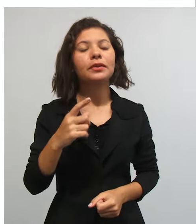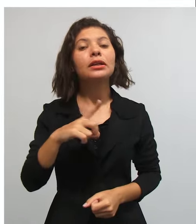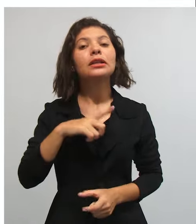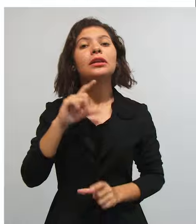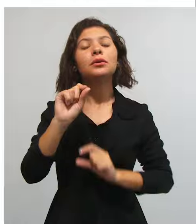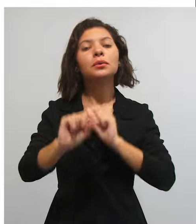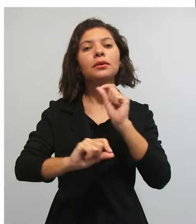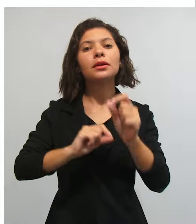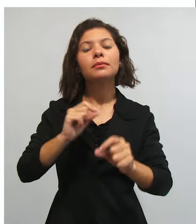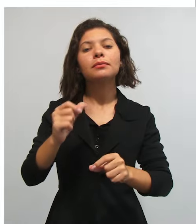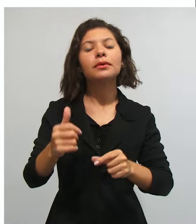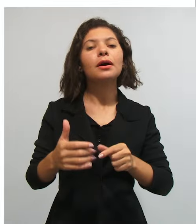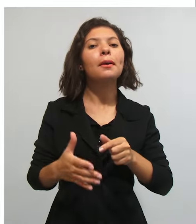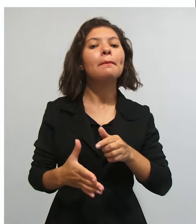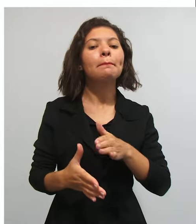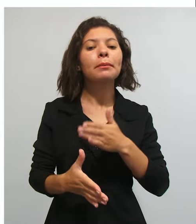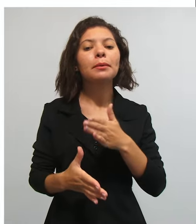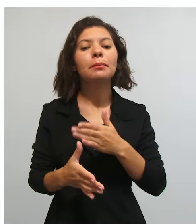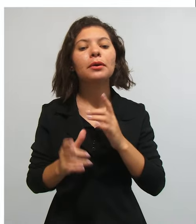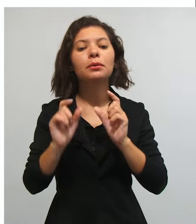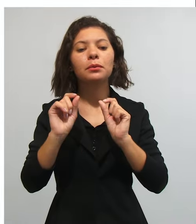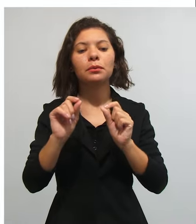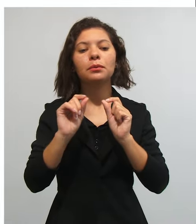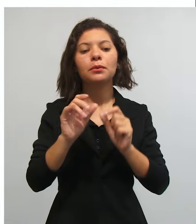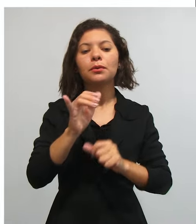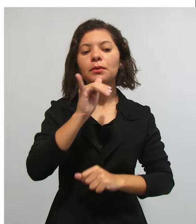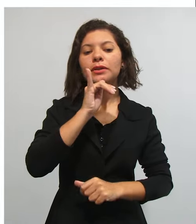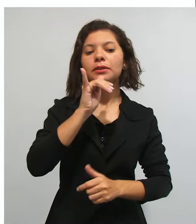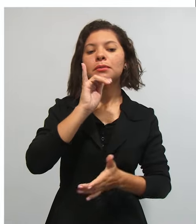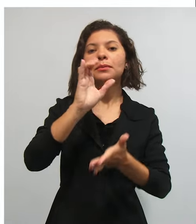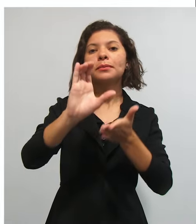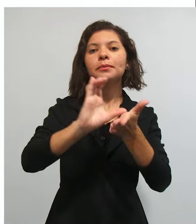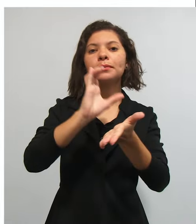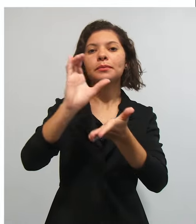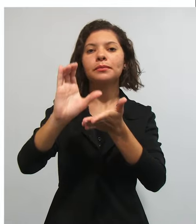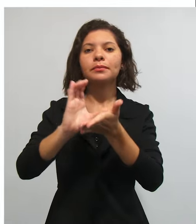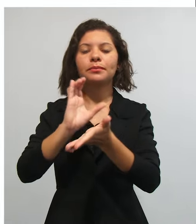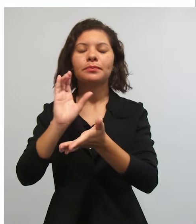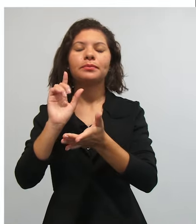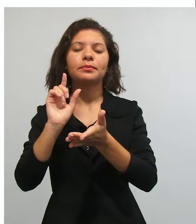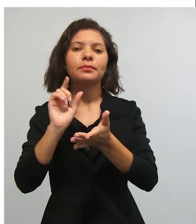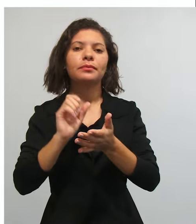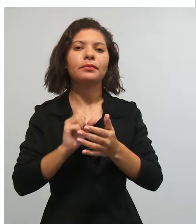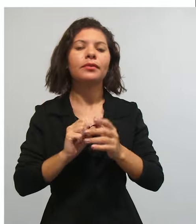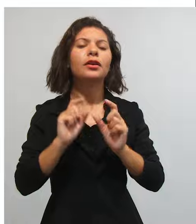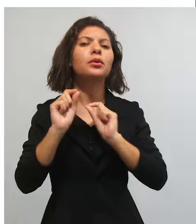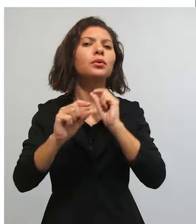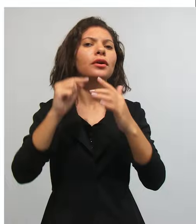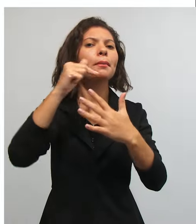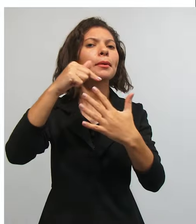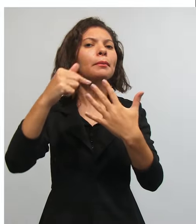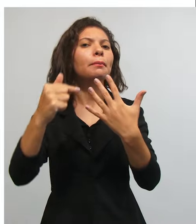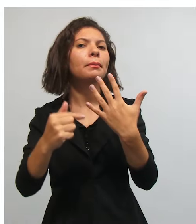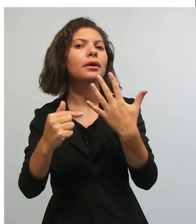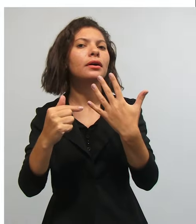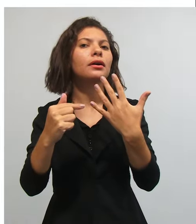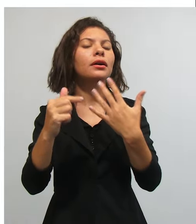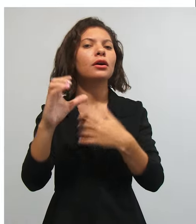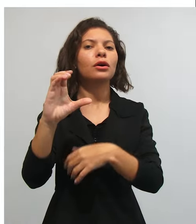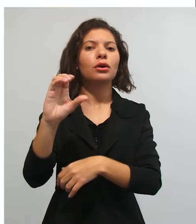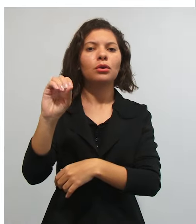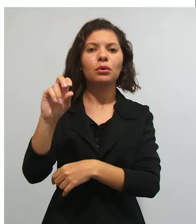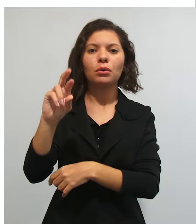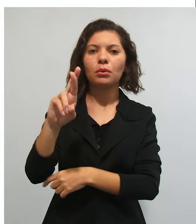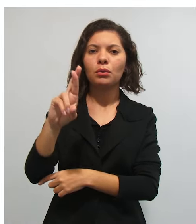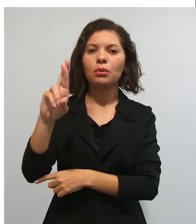o primeiro, um exemplo de uma receita que, conforme a categoria econômica, é uma receita